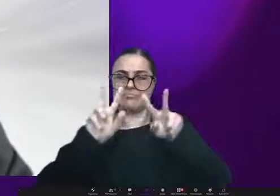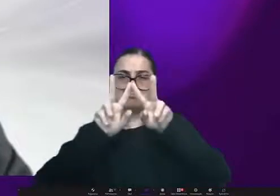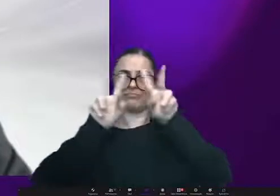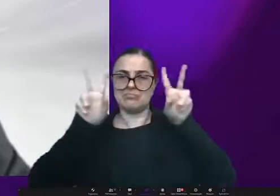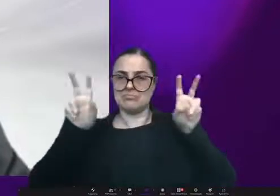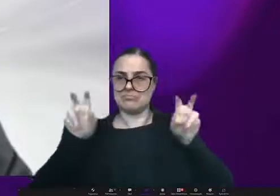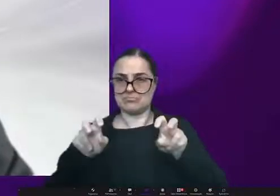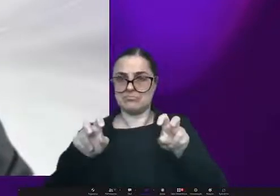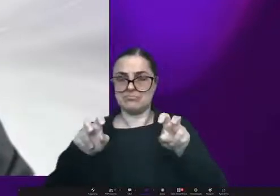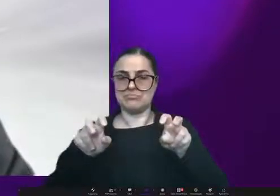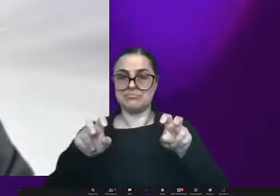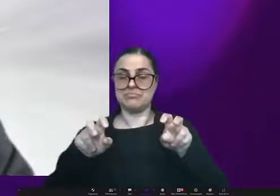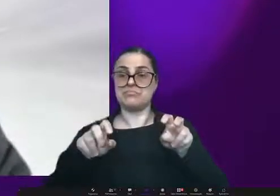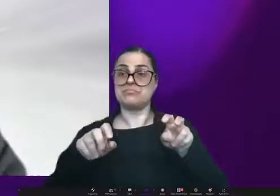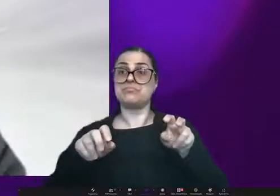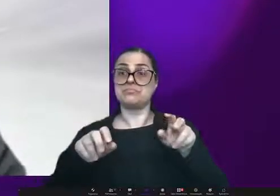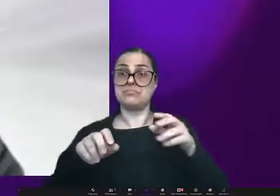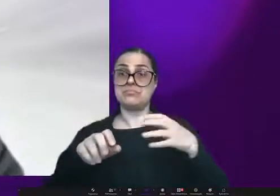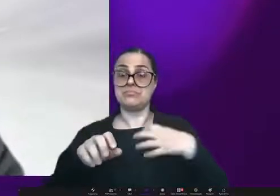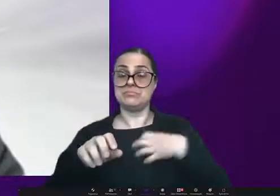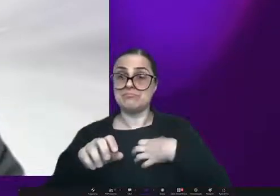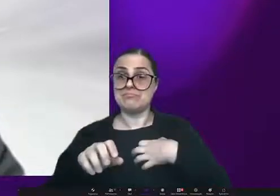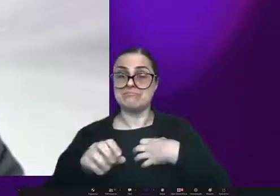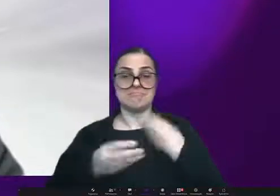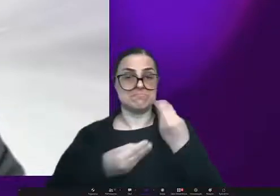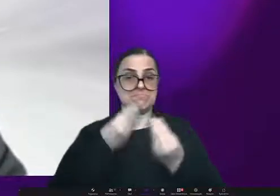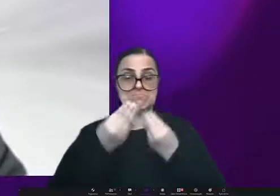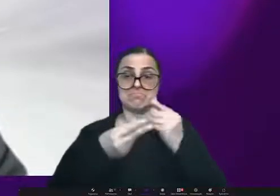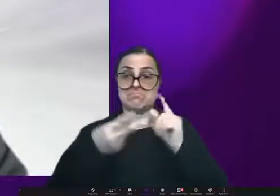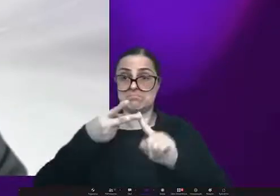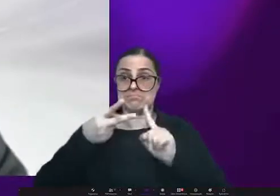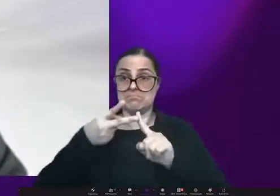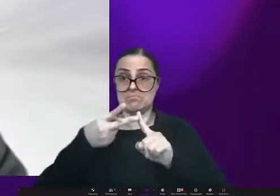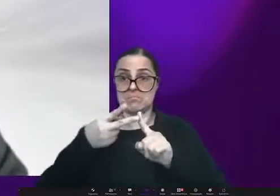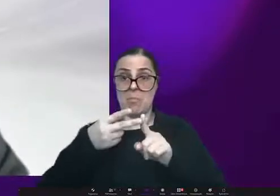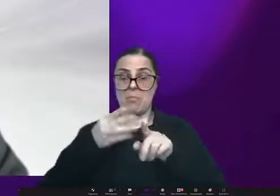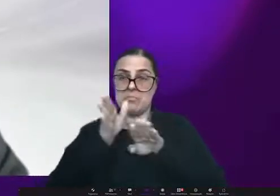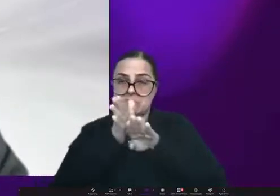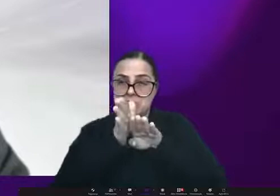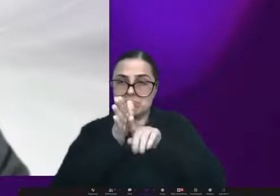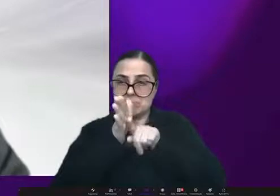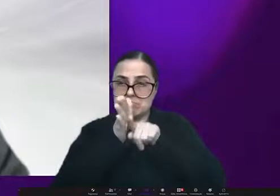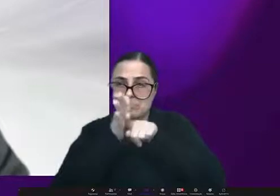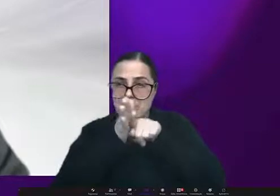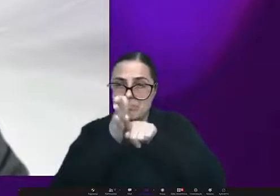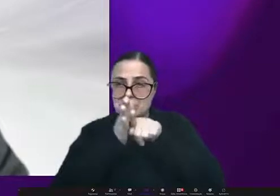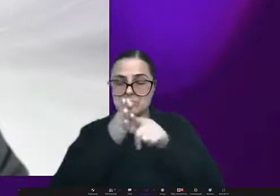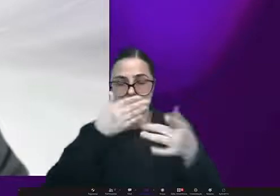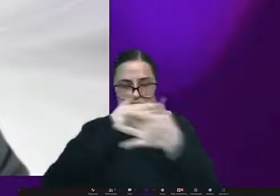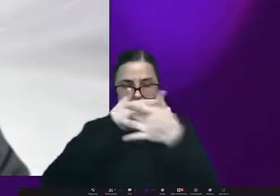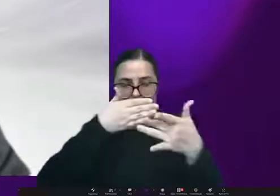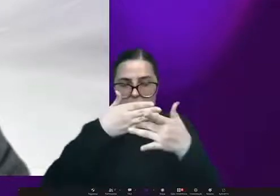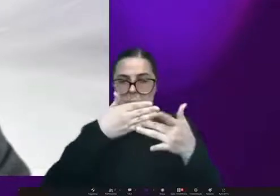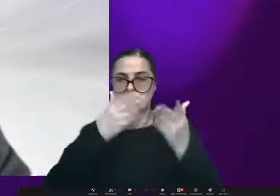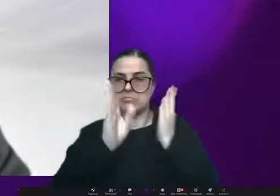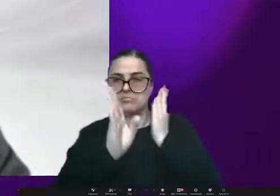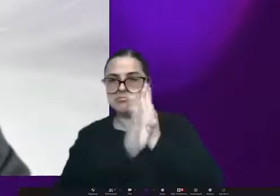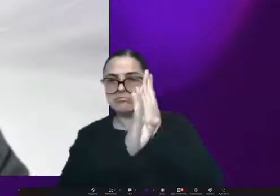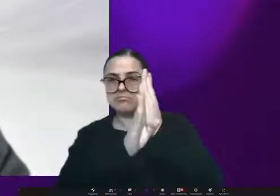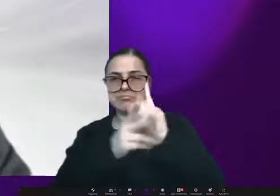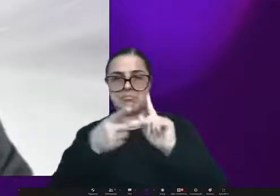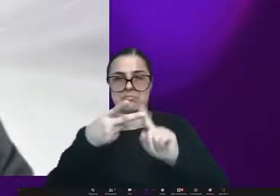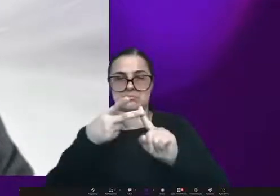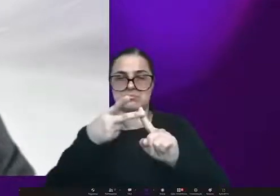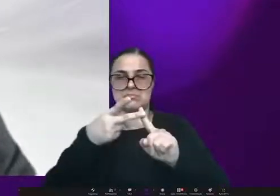obviamente, essa discordância entre os achados radiológicos e a patologia. Obviamente que, pelos dados que